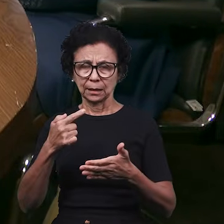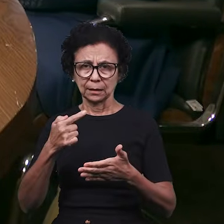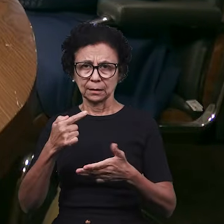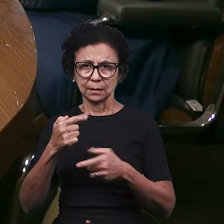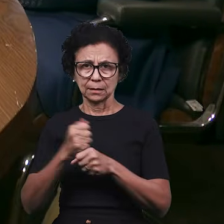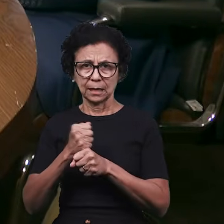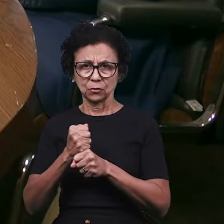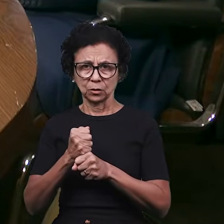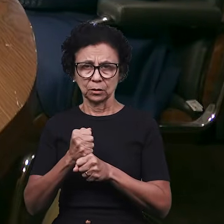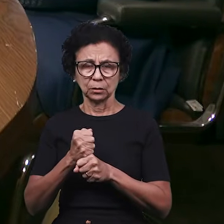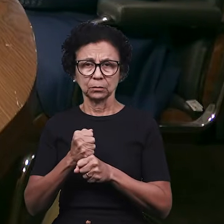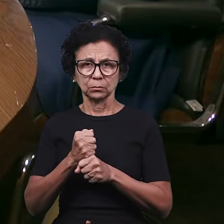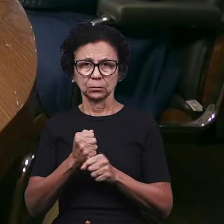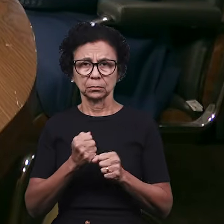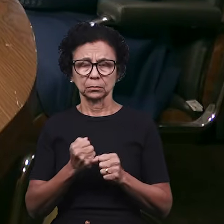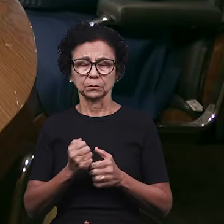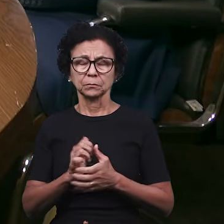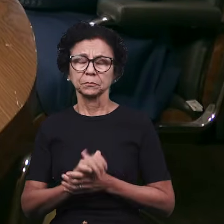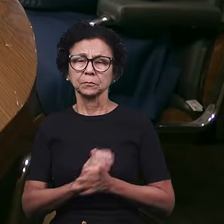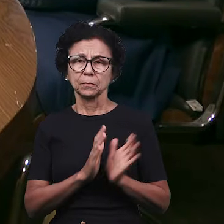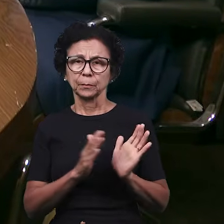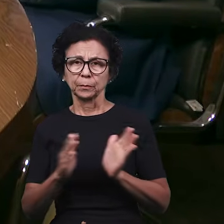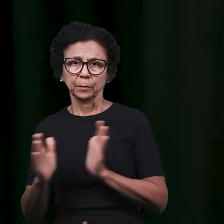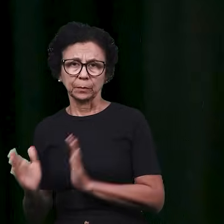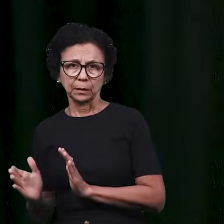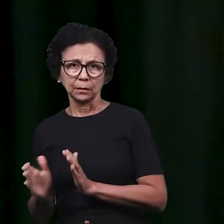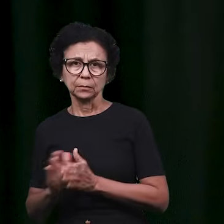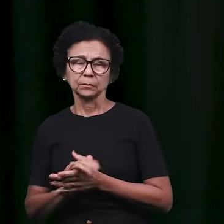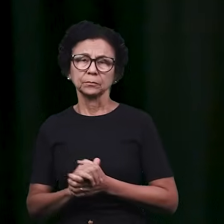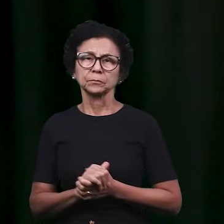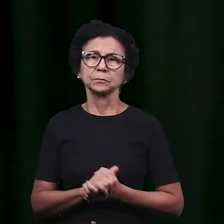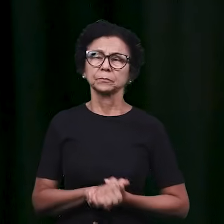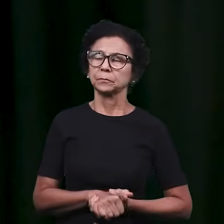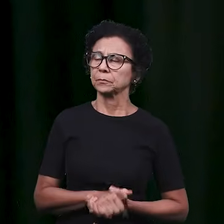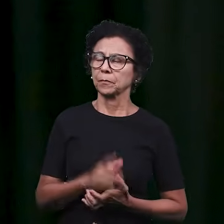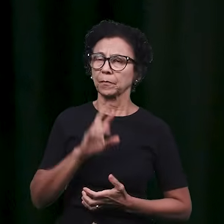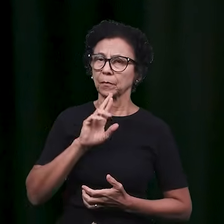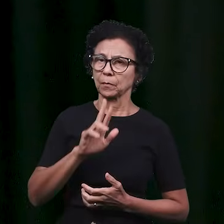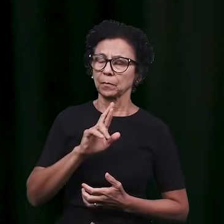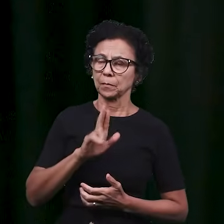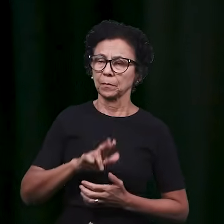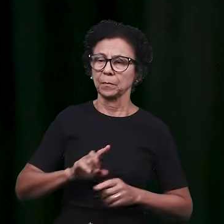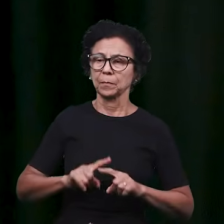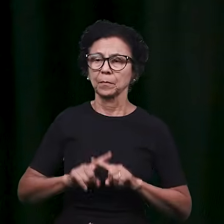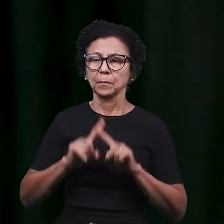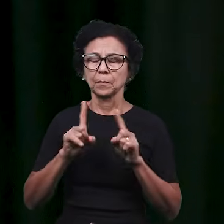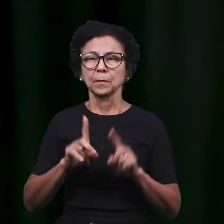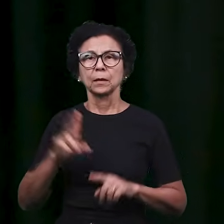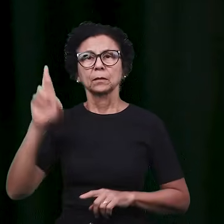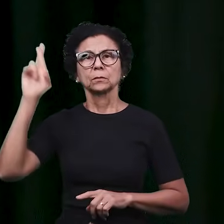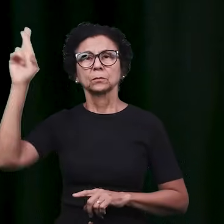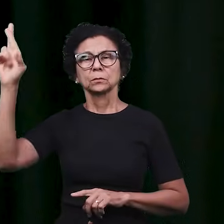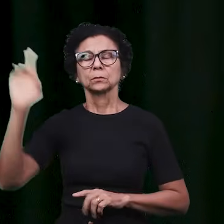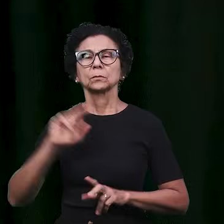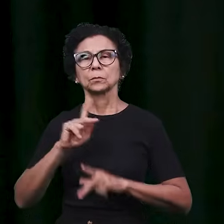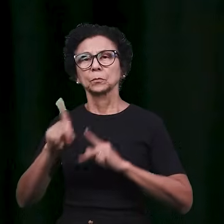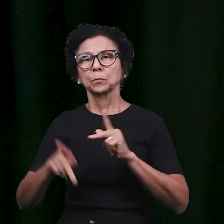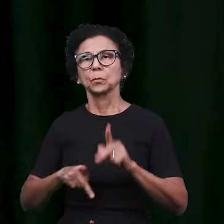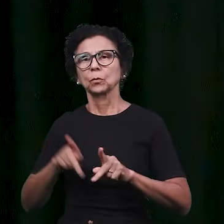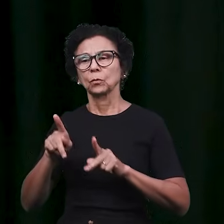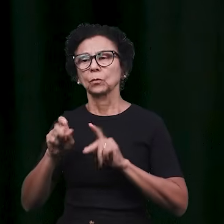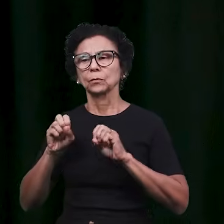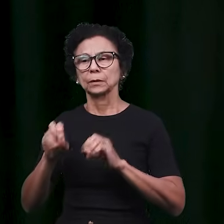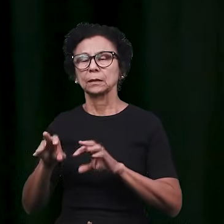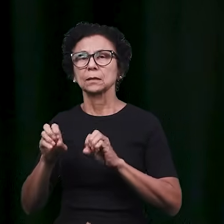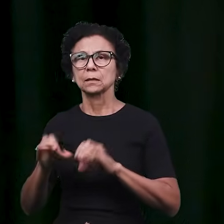E essa verdade fica patente quando o Senhor ensina ao povo de Israel, e o Senhor estava ensinando a